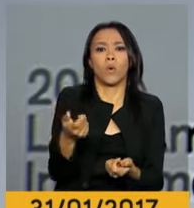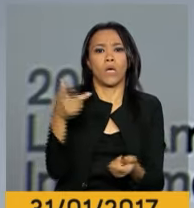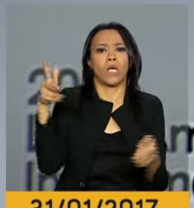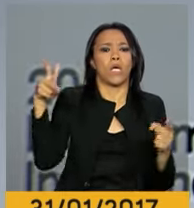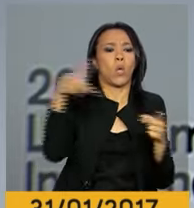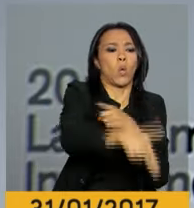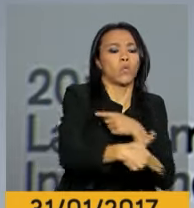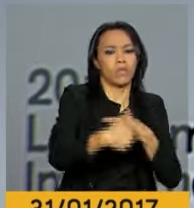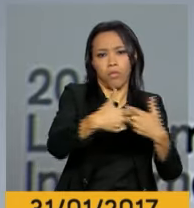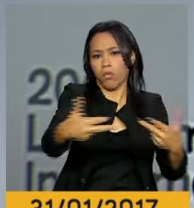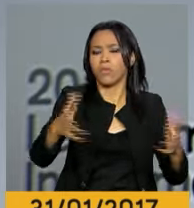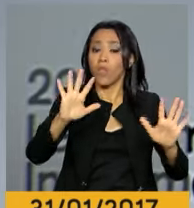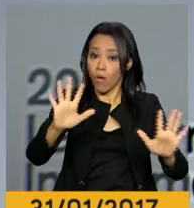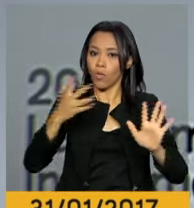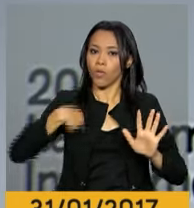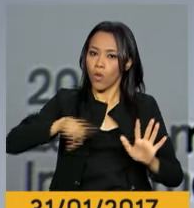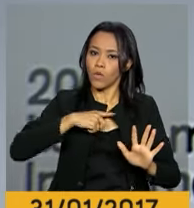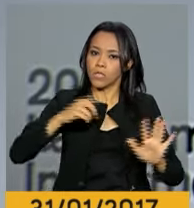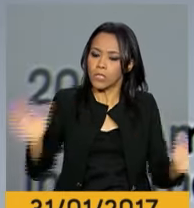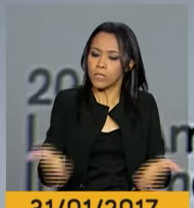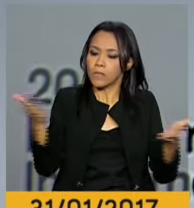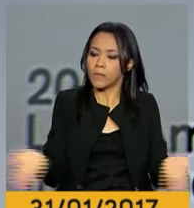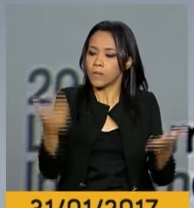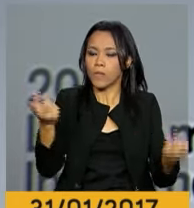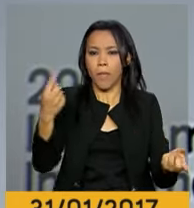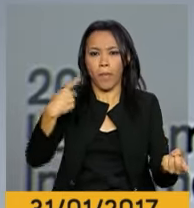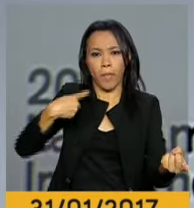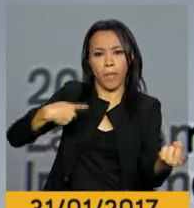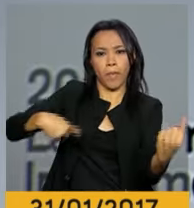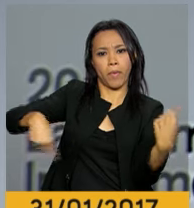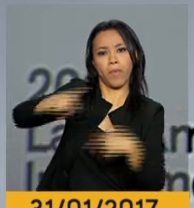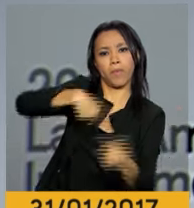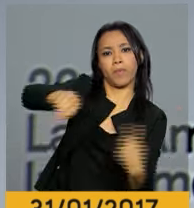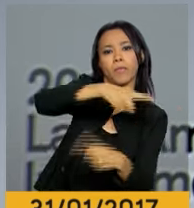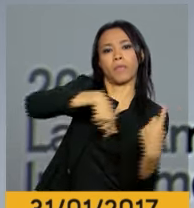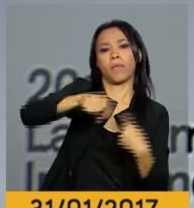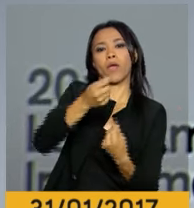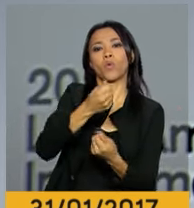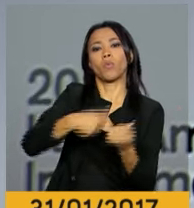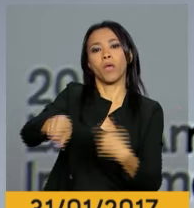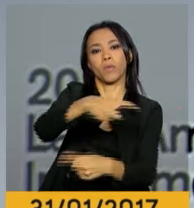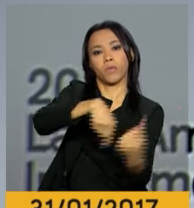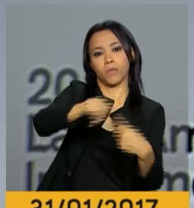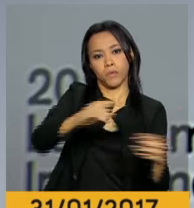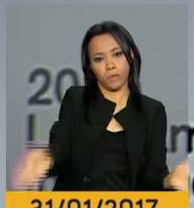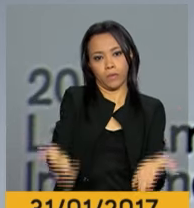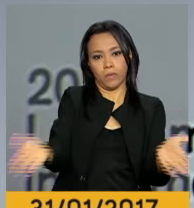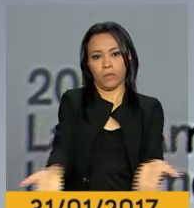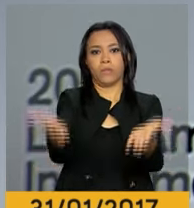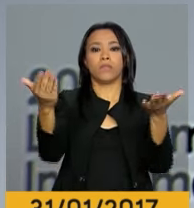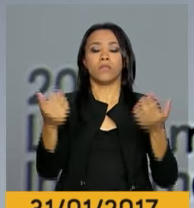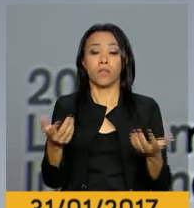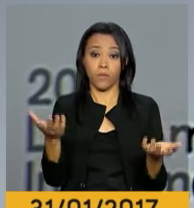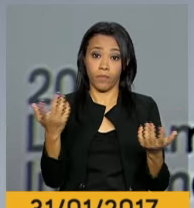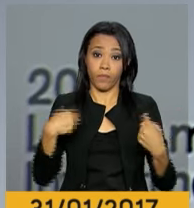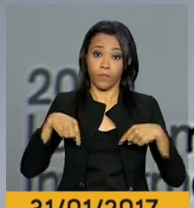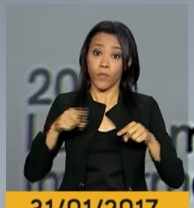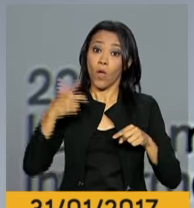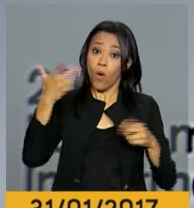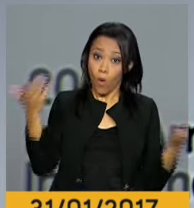fomentando a produtividade e o dinamismo econômico eh devo dizer dizer também que em nossa ação